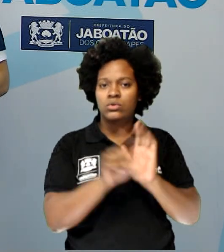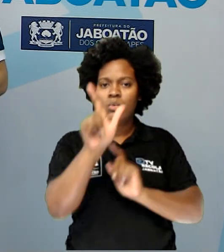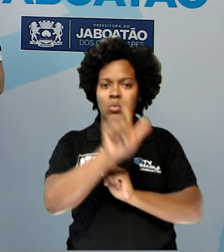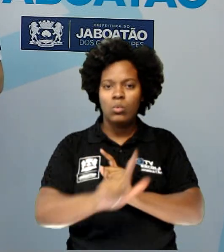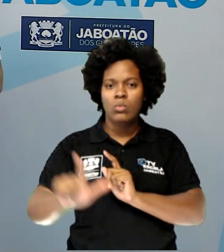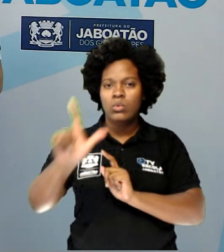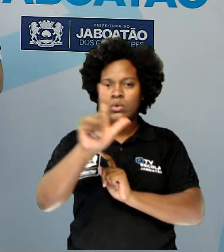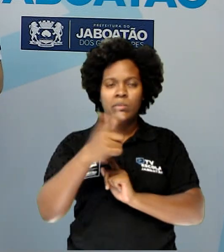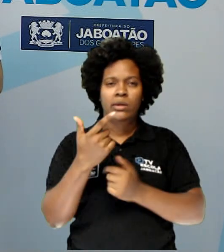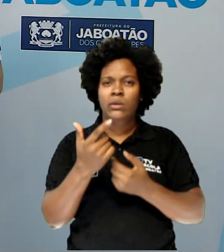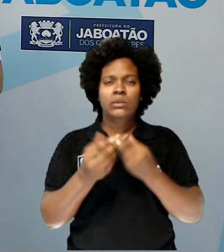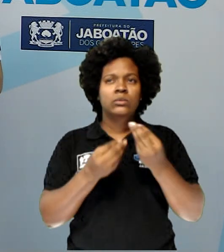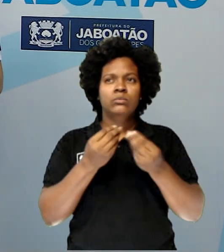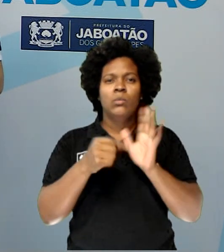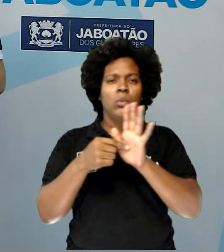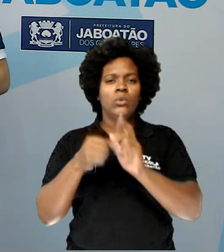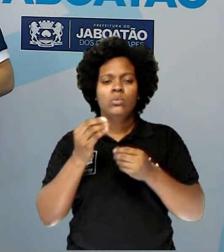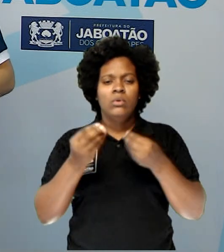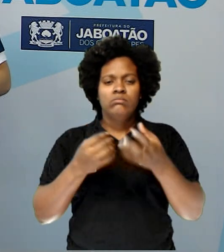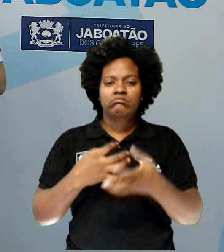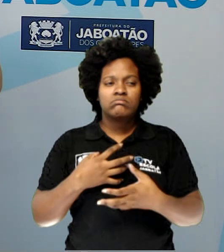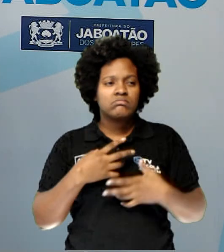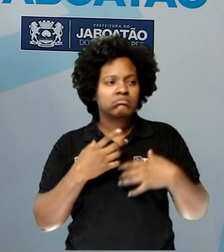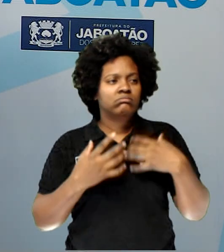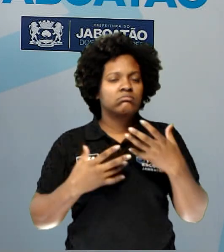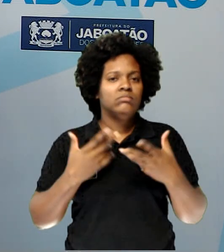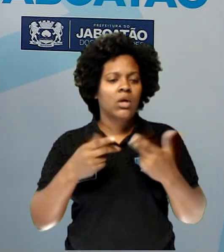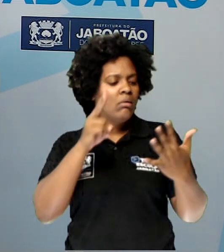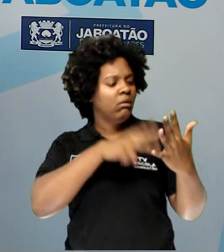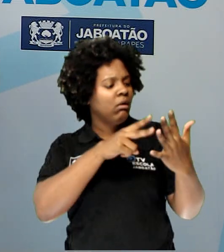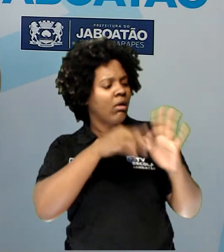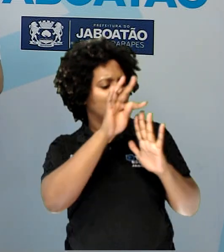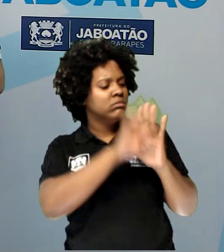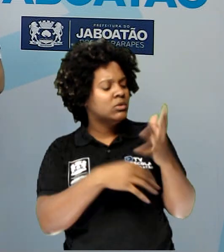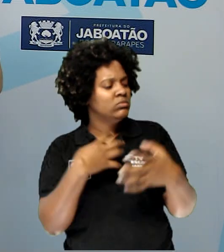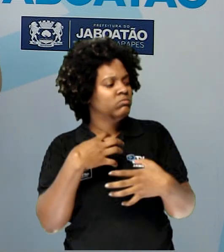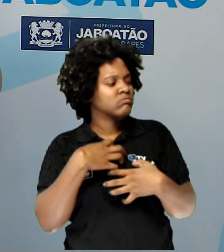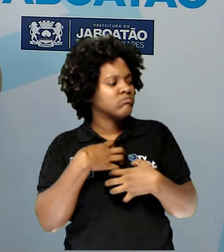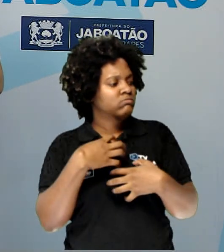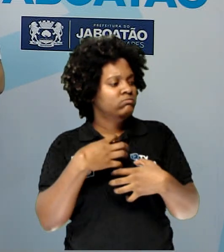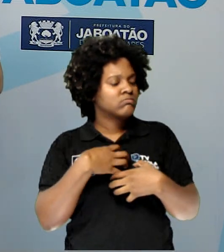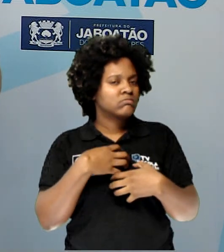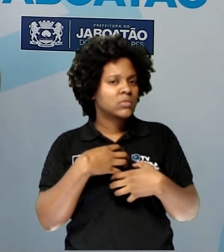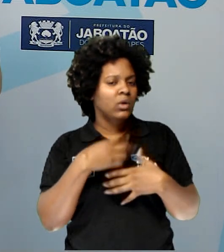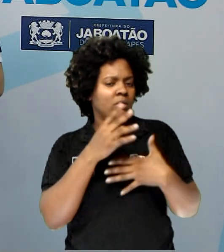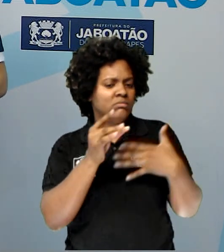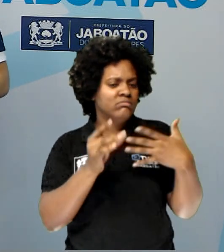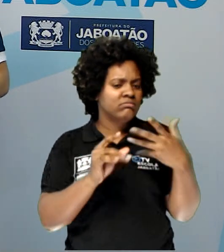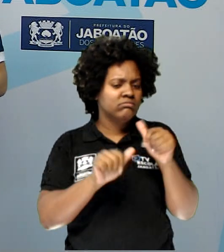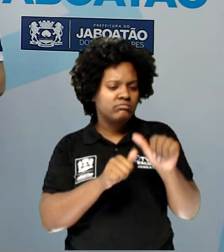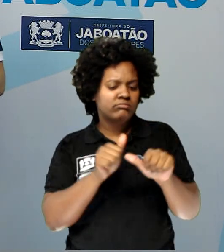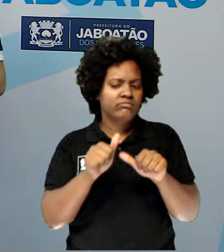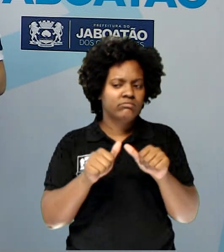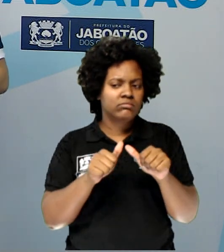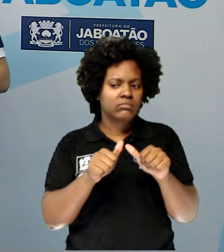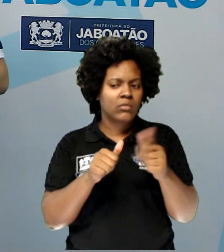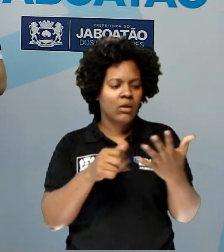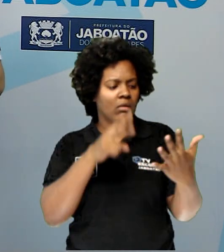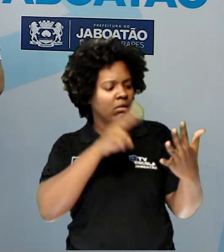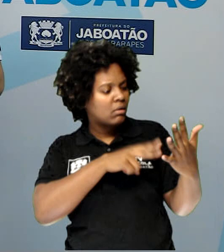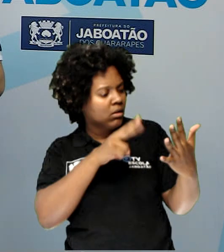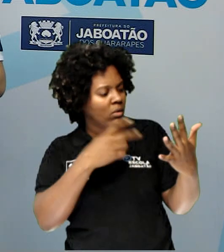uma sensação dentro do texto. Então, quando você lê o texto, você sente esses efeitos a partir do que você está lendo.